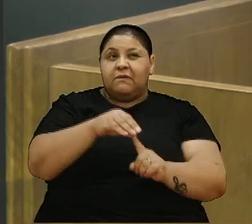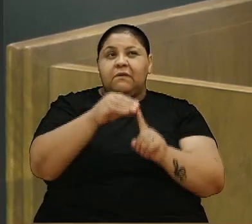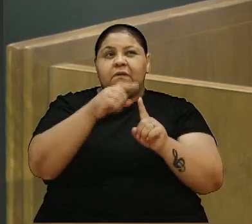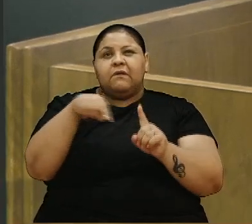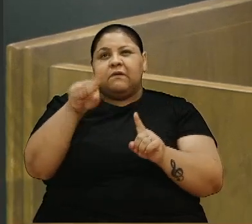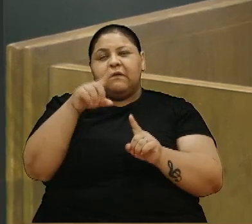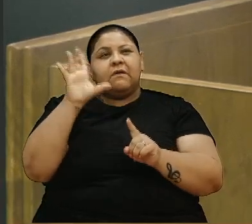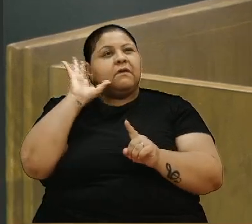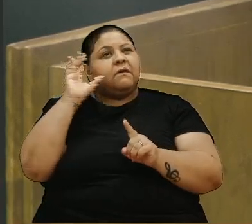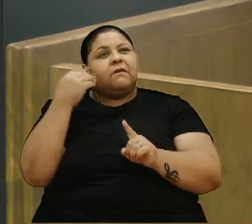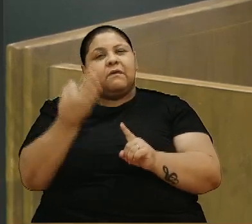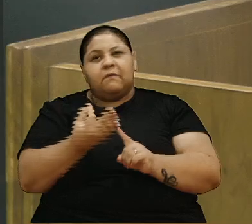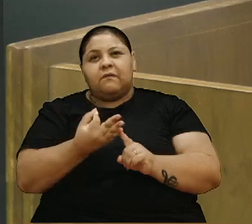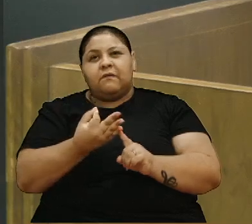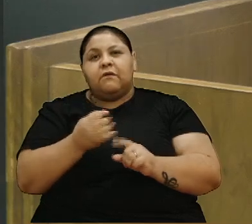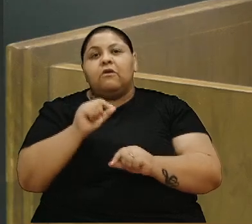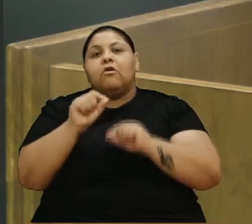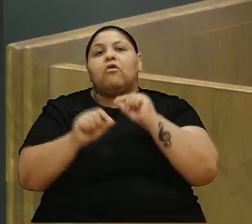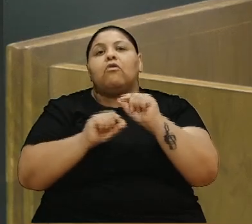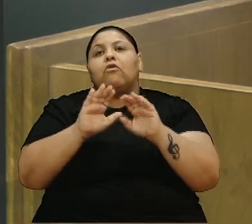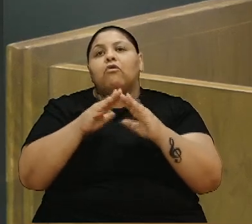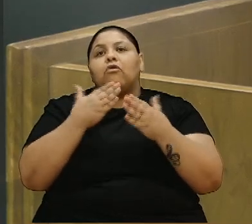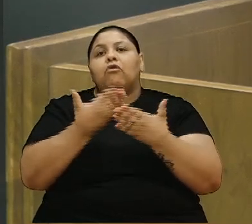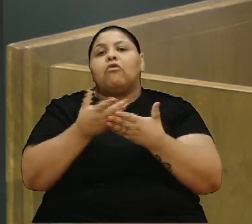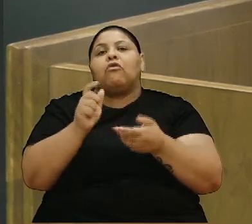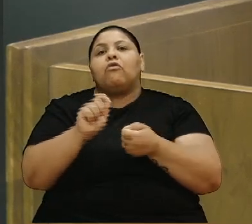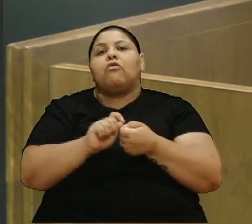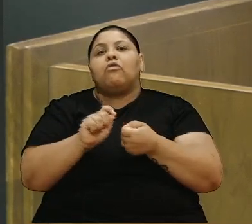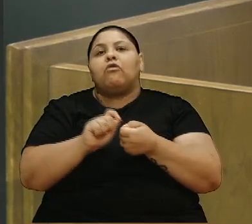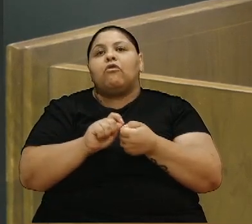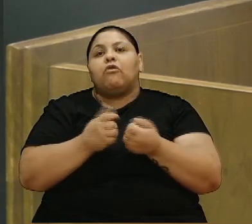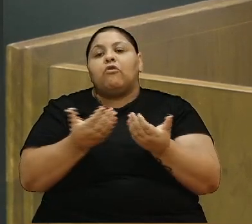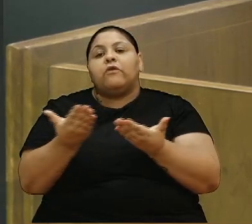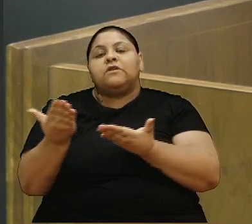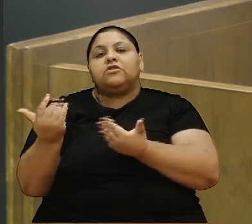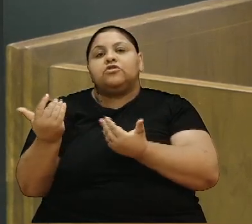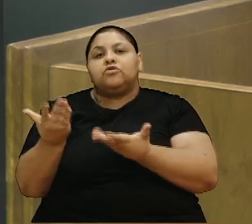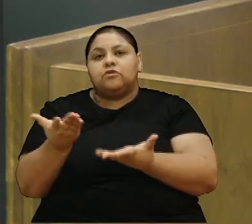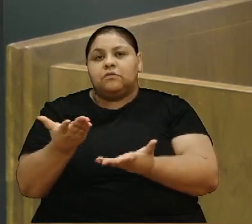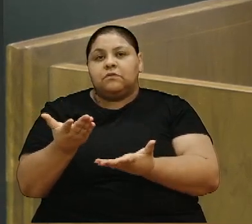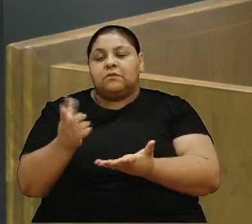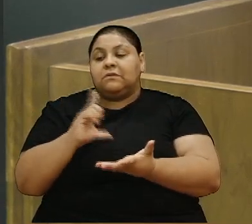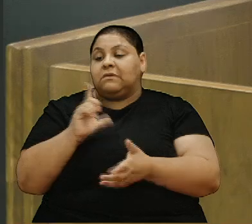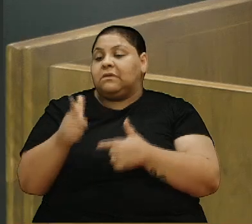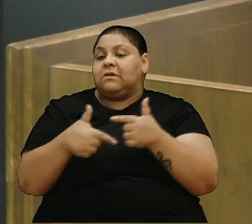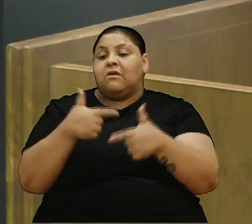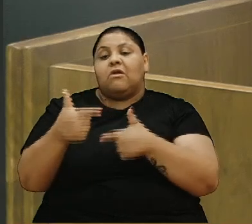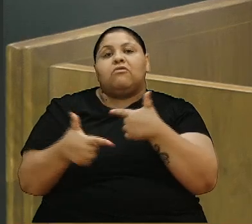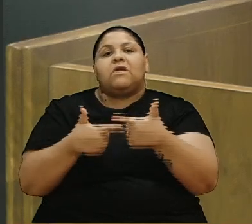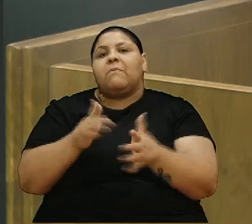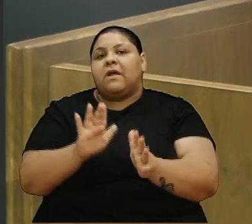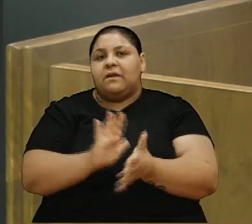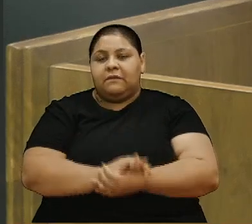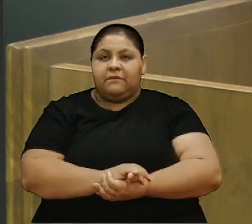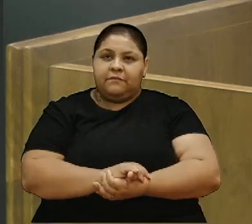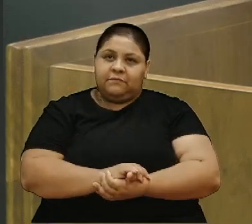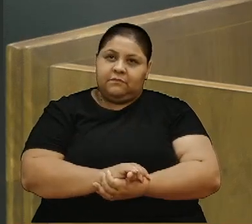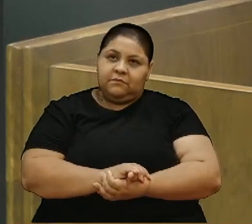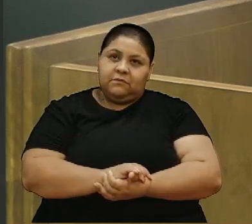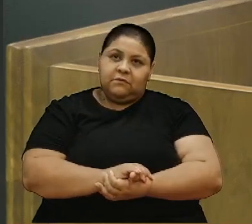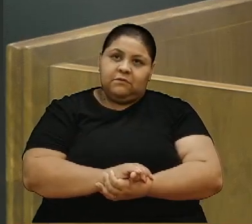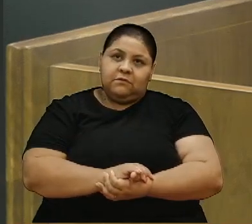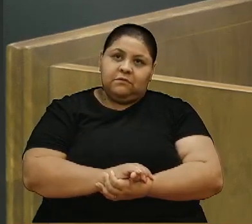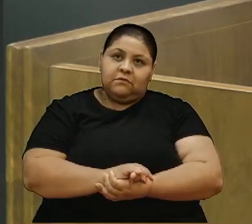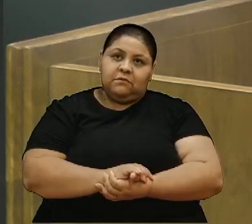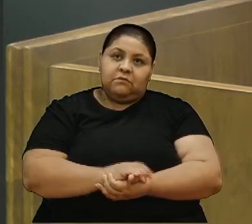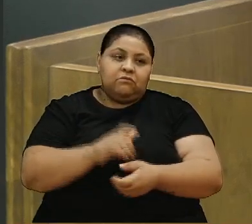coisa que se ouve é: mas o que a escola está fazendo com esses jovens, que não trabalha com esses jovens, que não